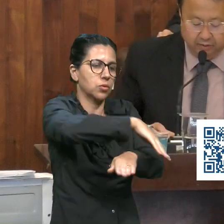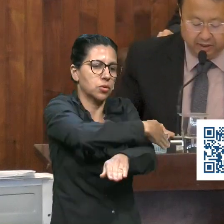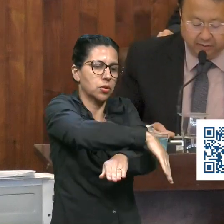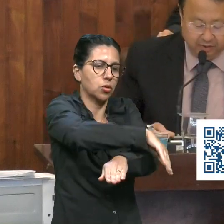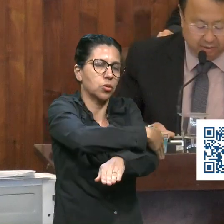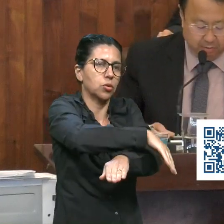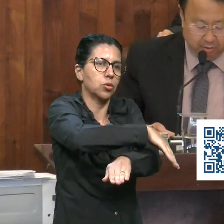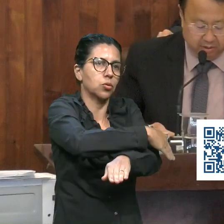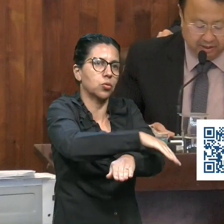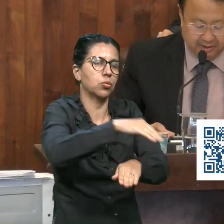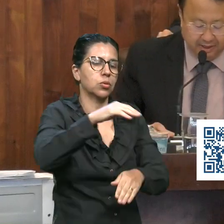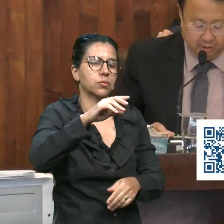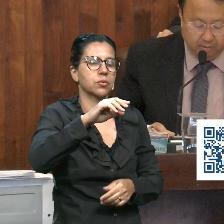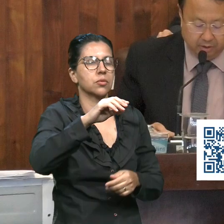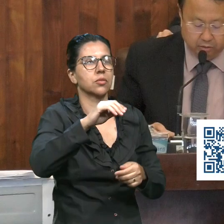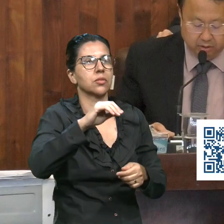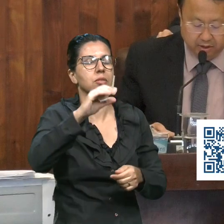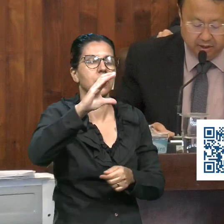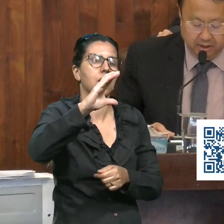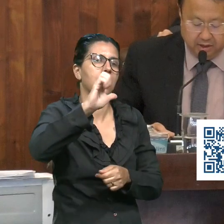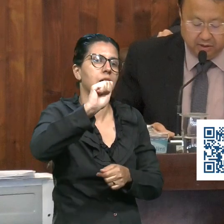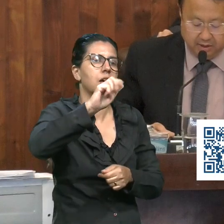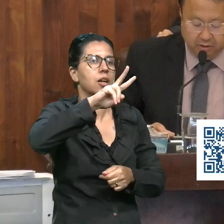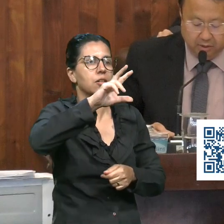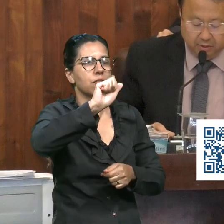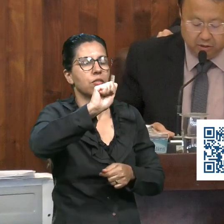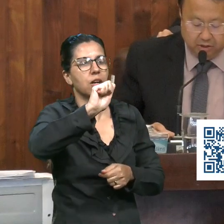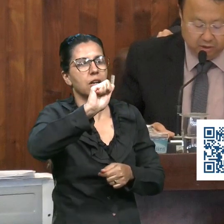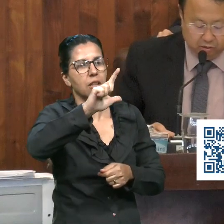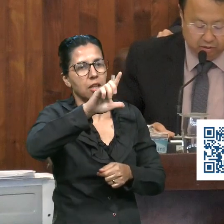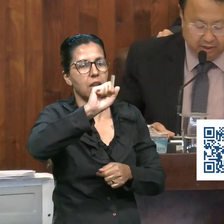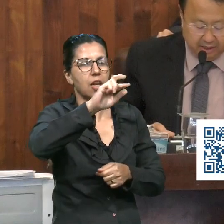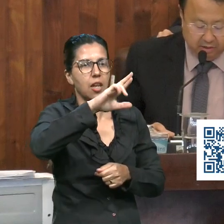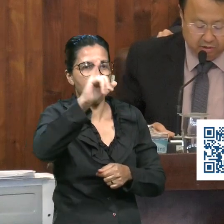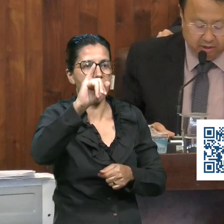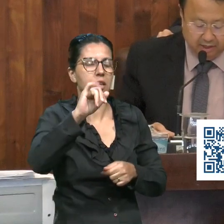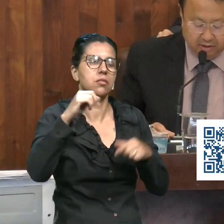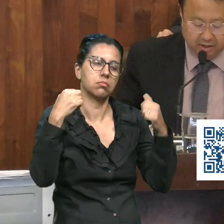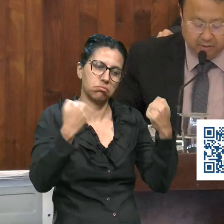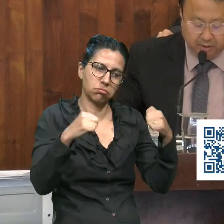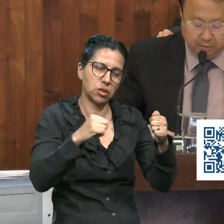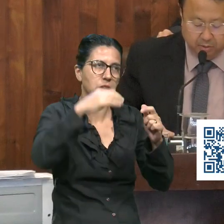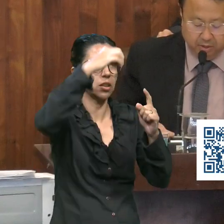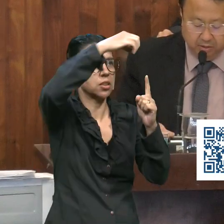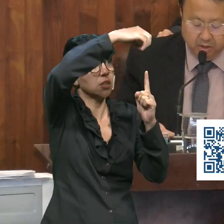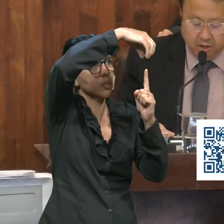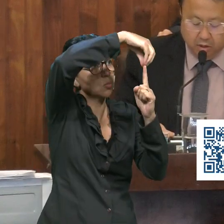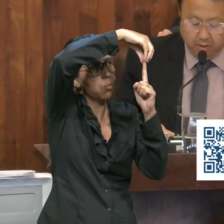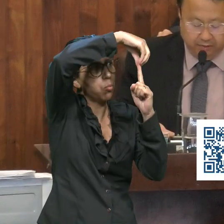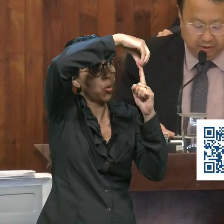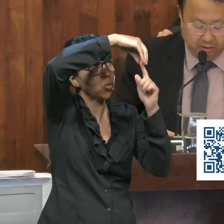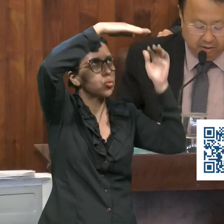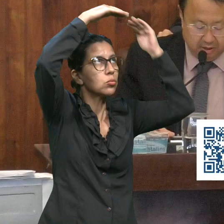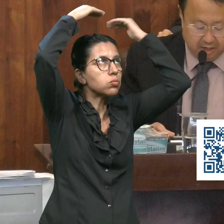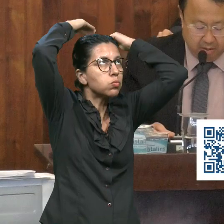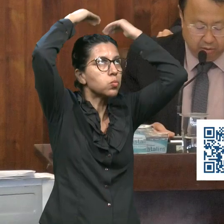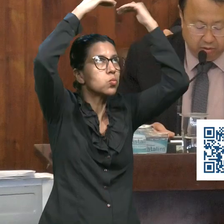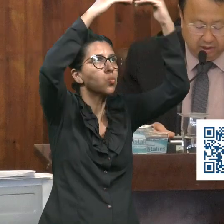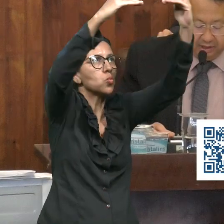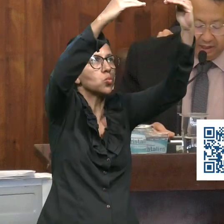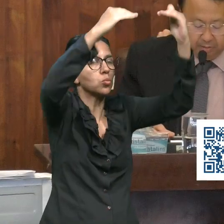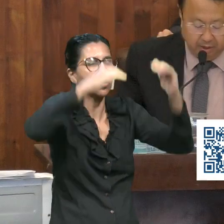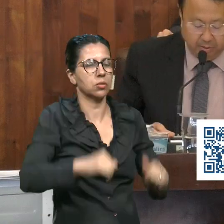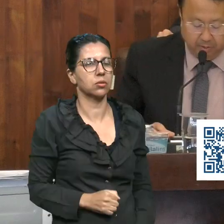da Silva, haja visto que o ponto está sem a cobertura, situação que prejudica os usuários que utilizam o transporte público, uma vez que o local é